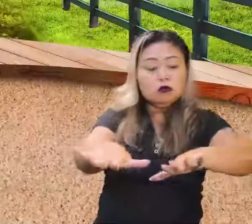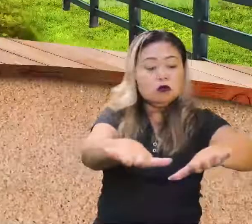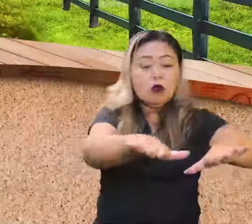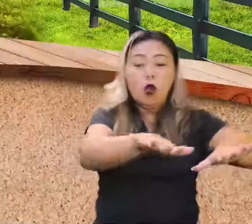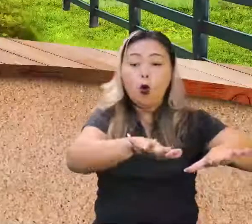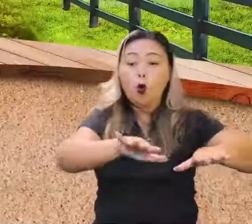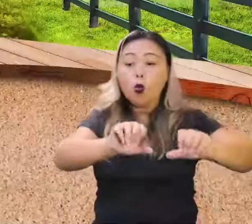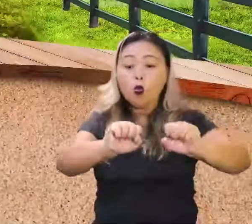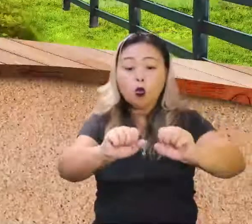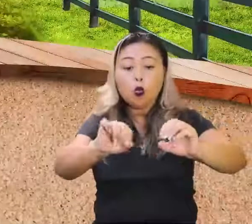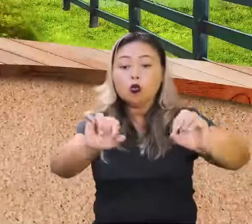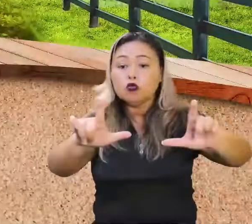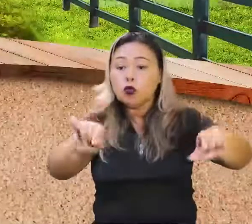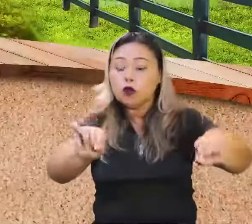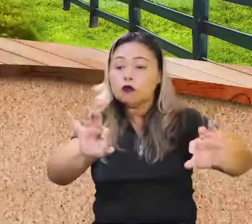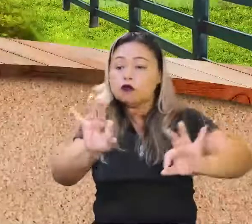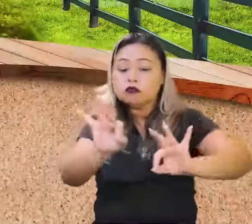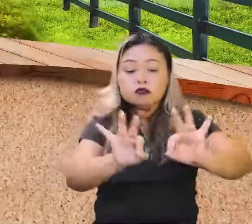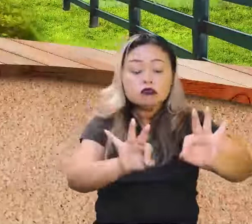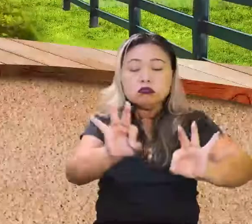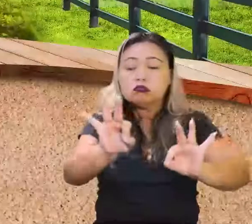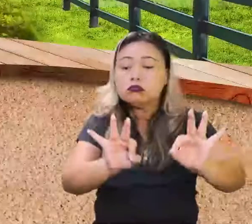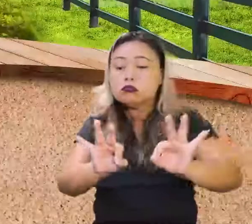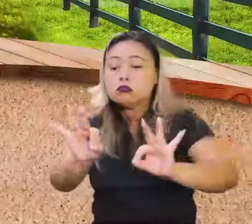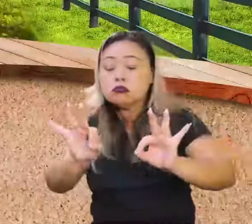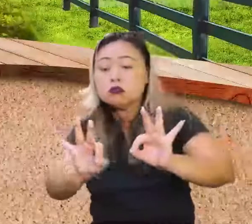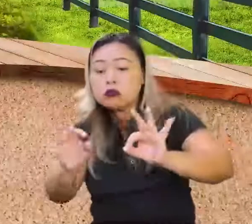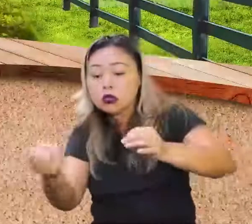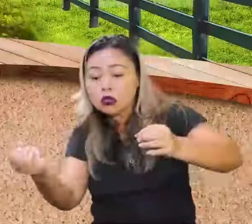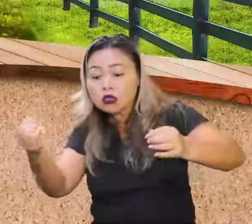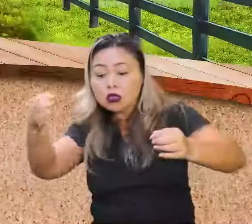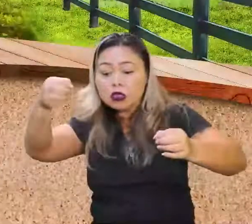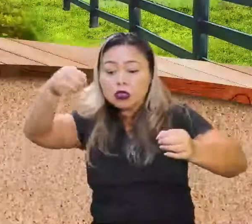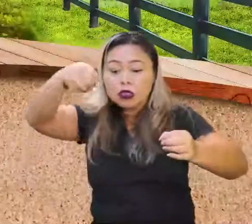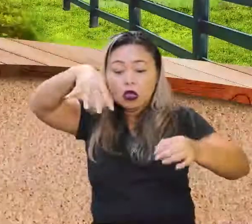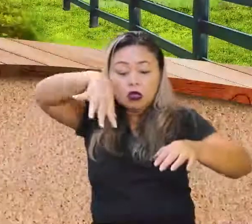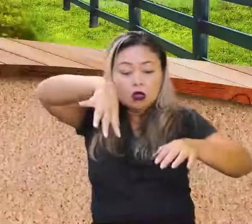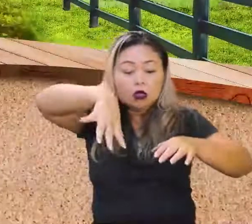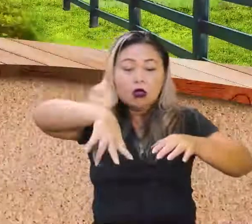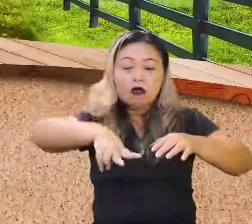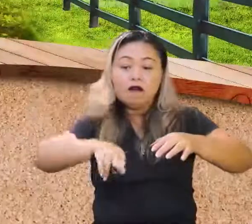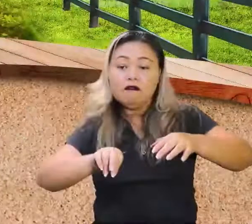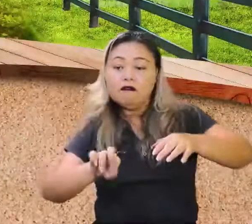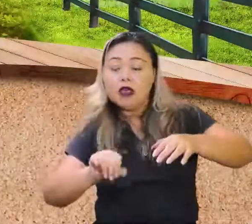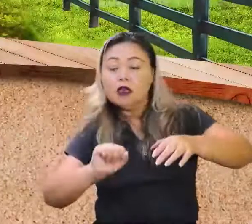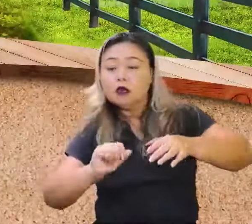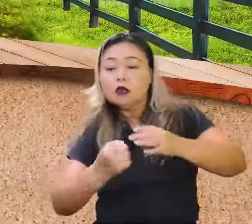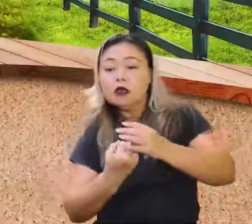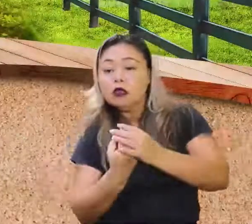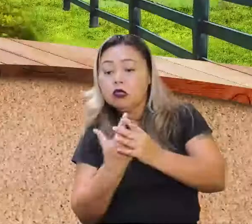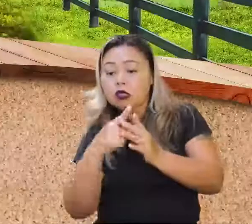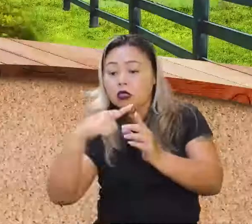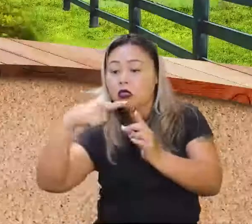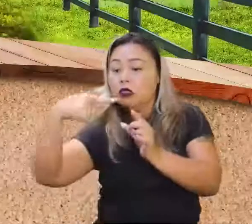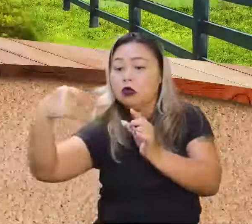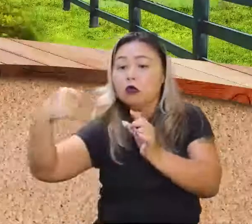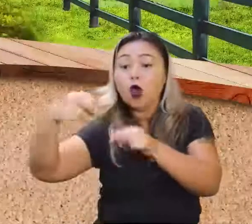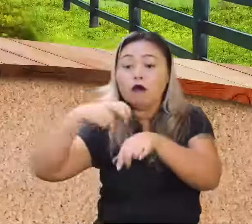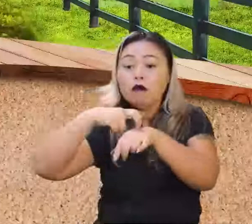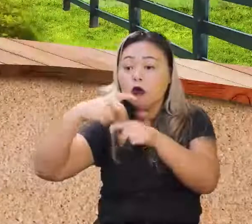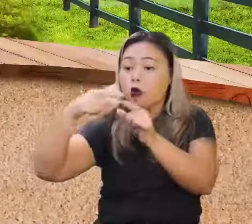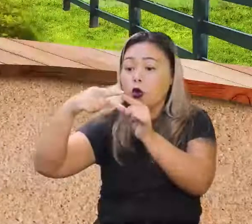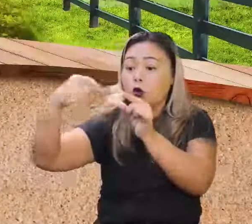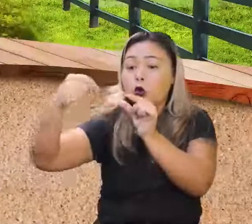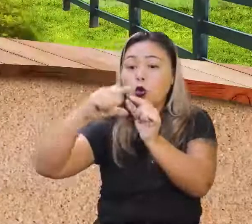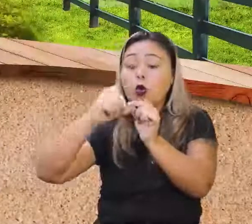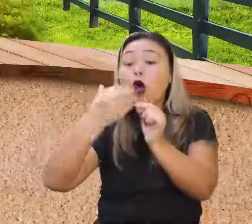para preparar a horta, chega os vegetais, desenvolve a parte foliar. Quando entra em